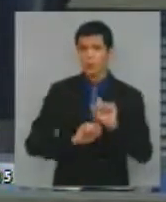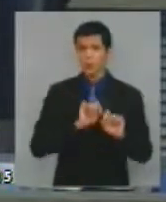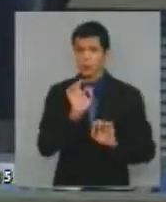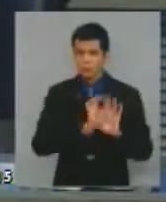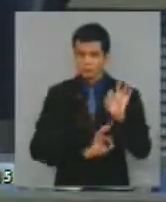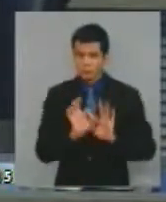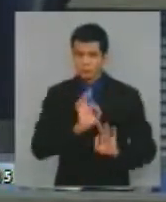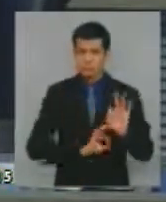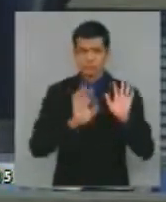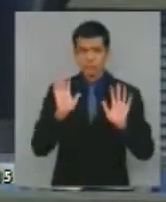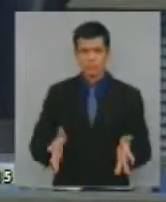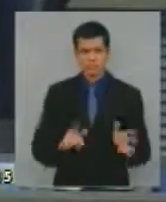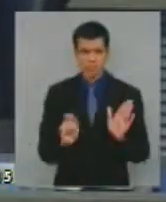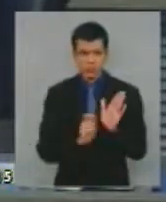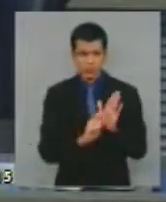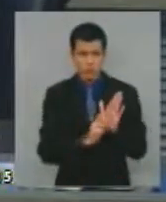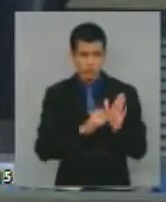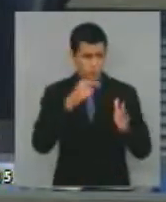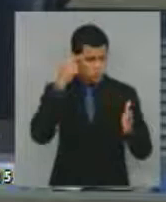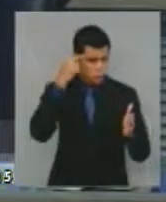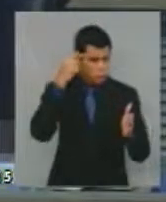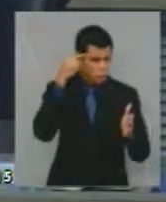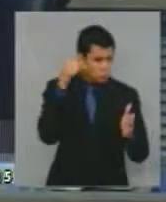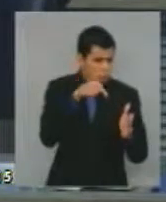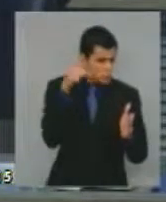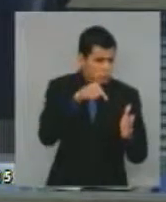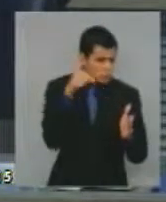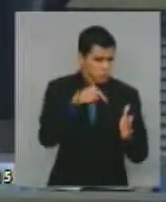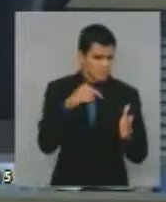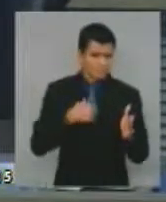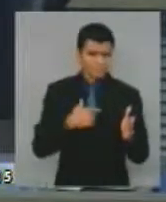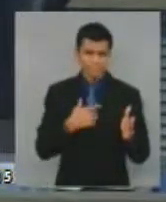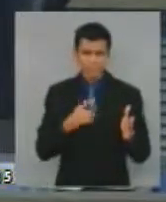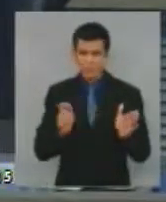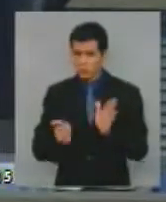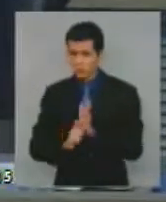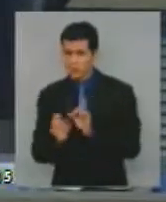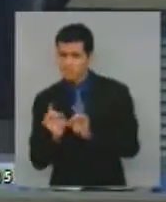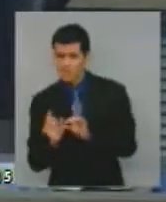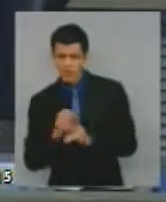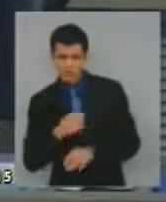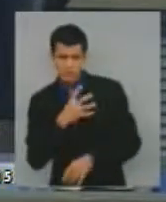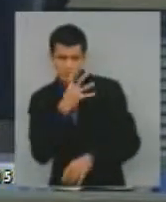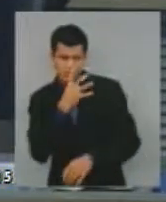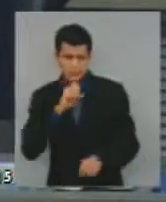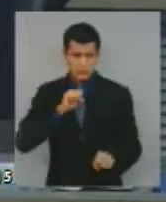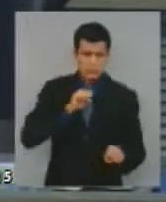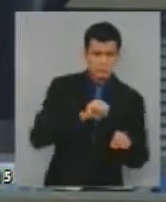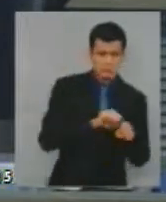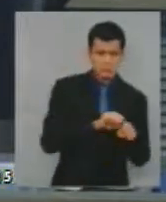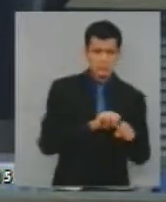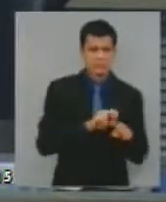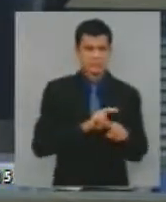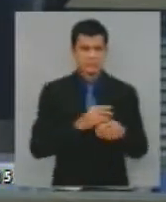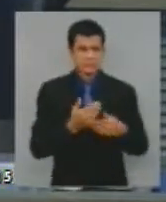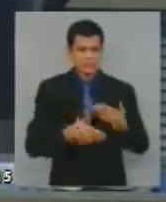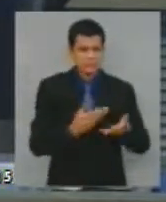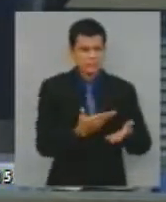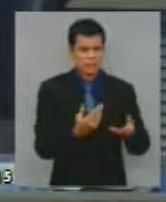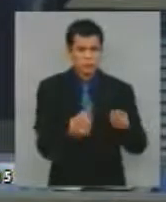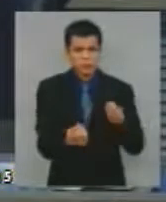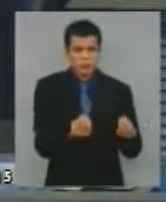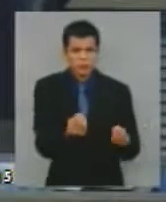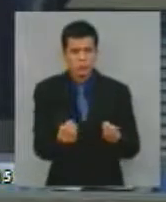sendo ameaçado pelos traficantes, o programa leva esse adolescente para ter uma proteção em outro estado e dá